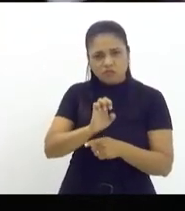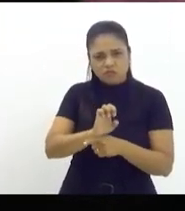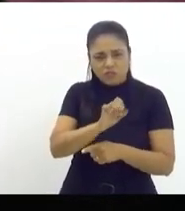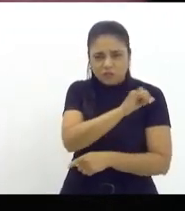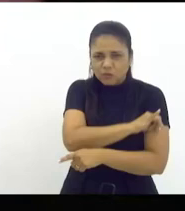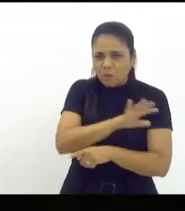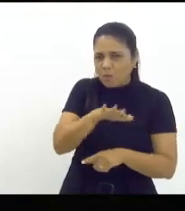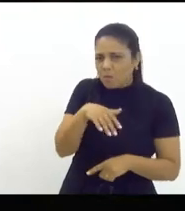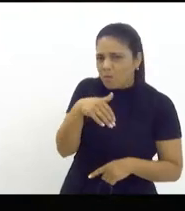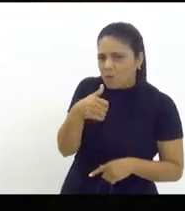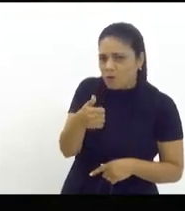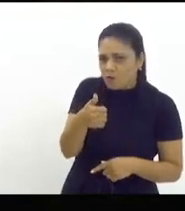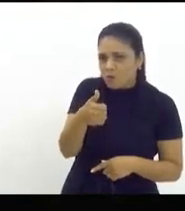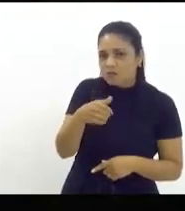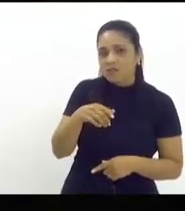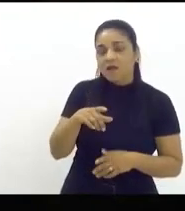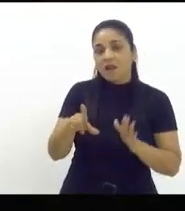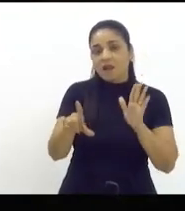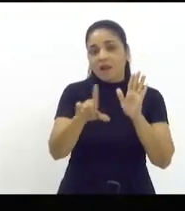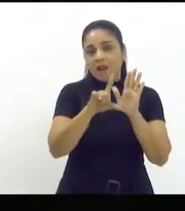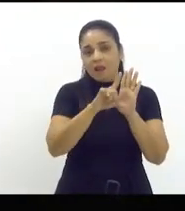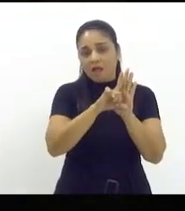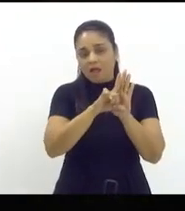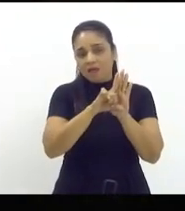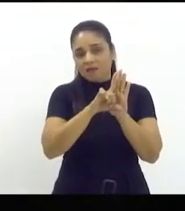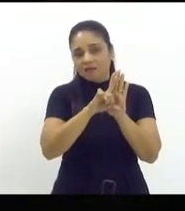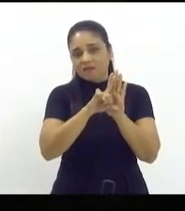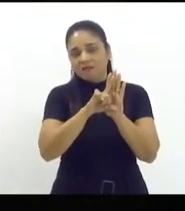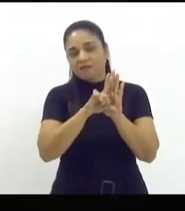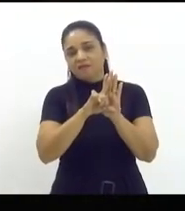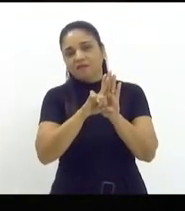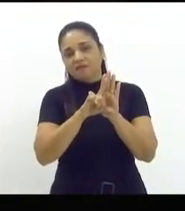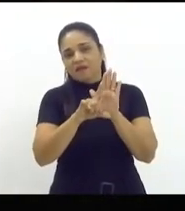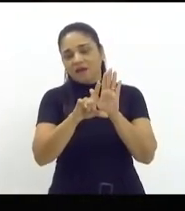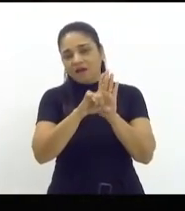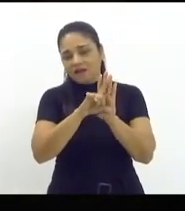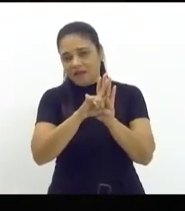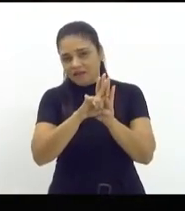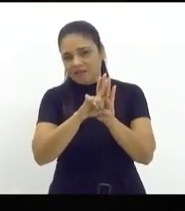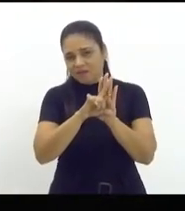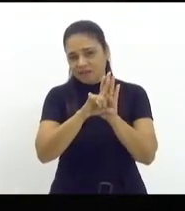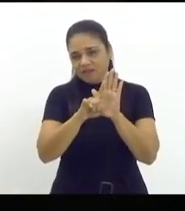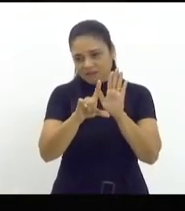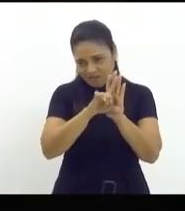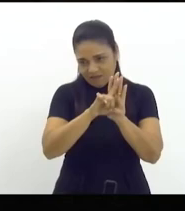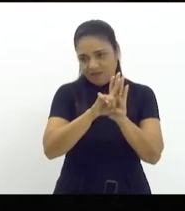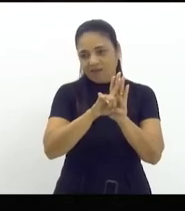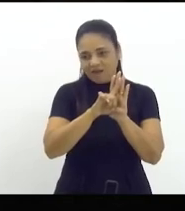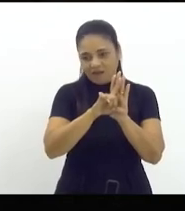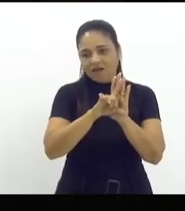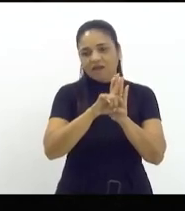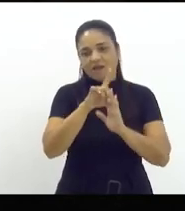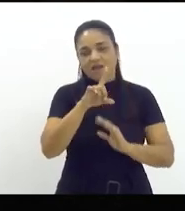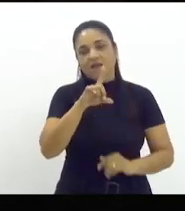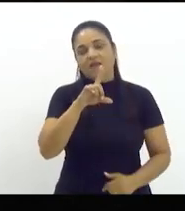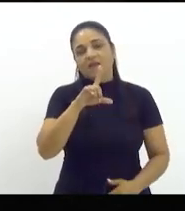se a LDO a lei de diretrizes orçamentárias prever para o ano que vem 2024